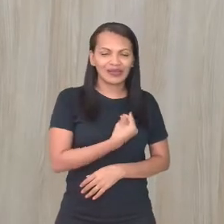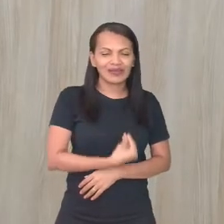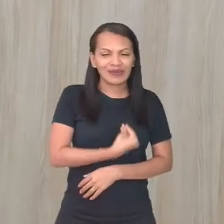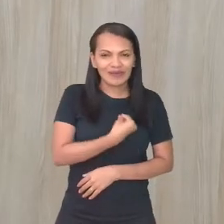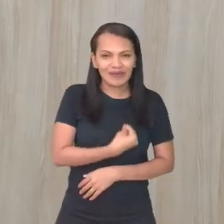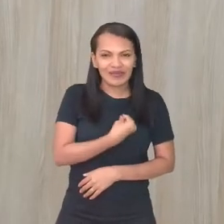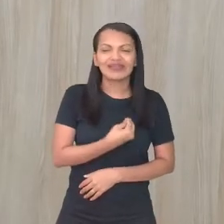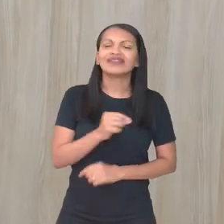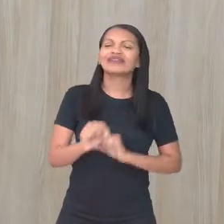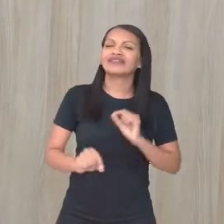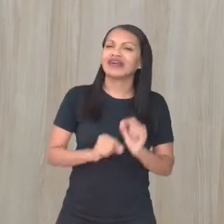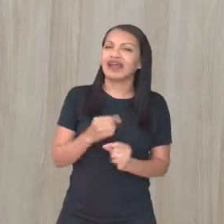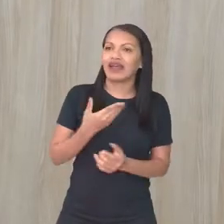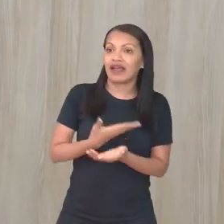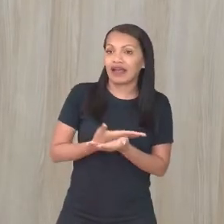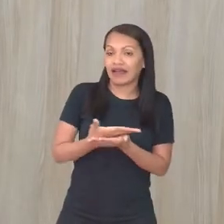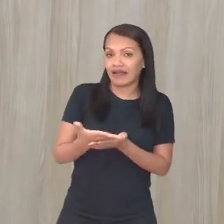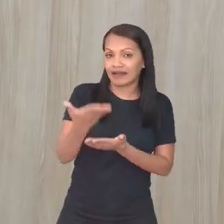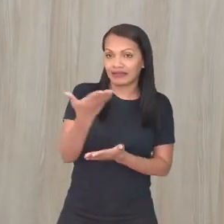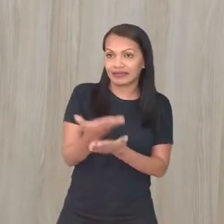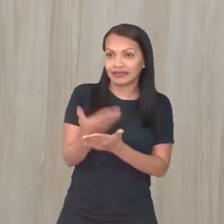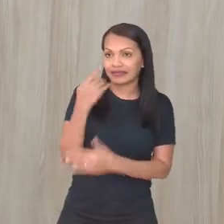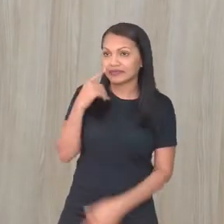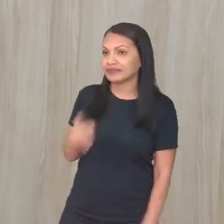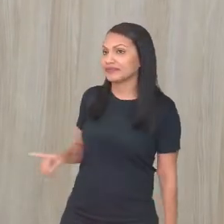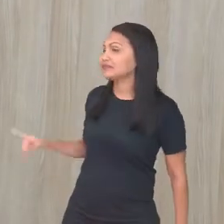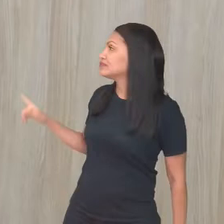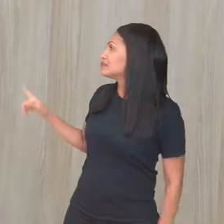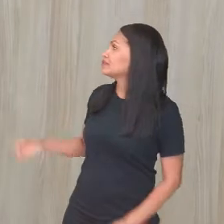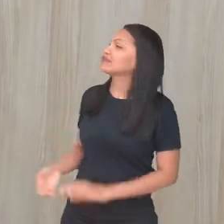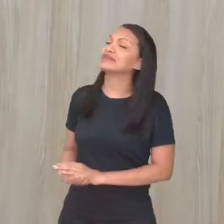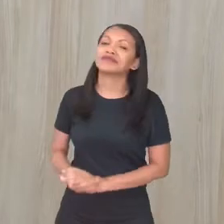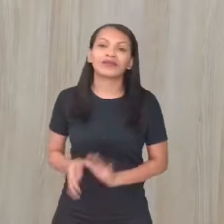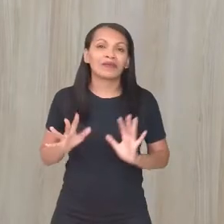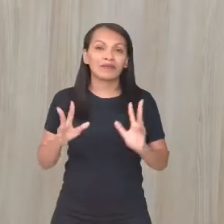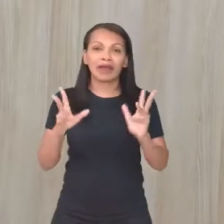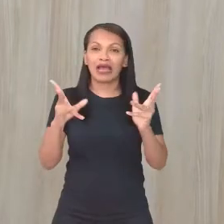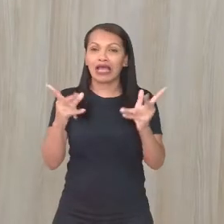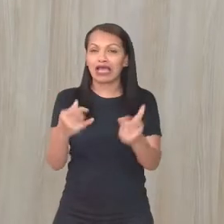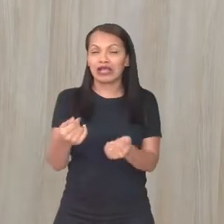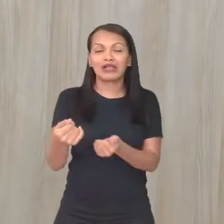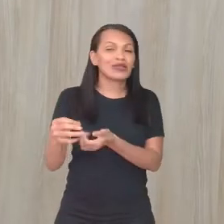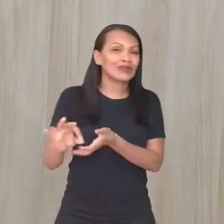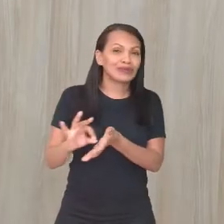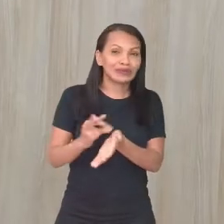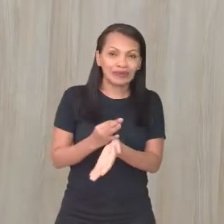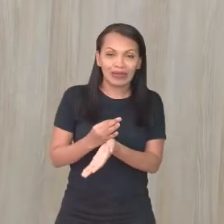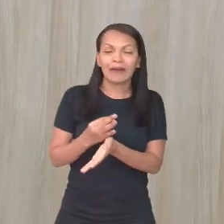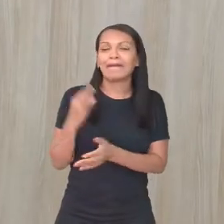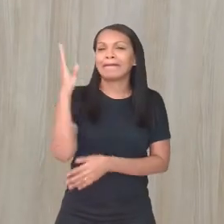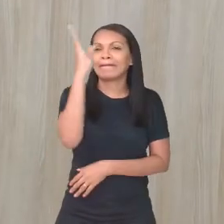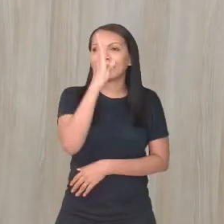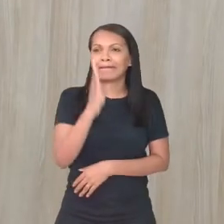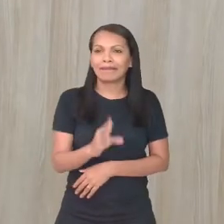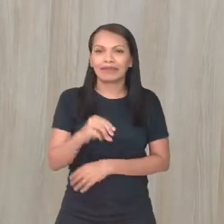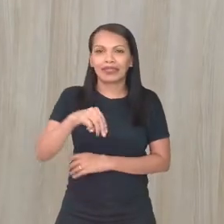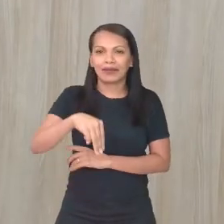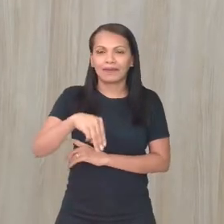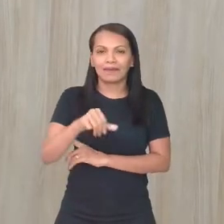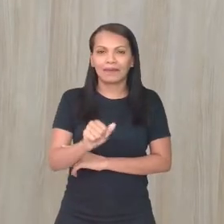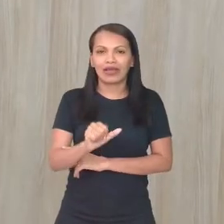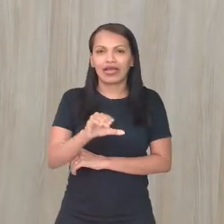aula com essa frase do grande, do maravilhoso, do mais lindo escritor brasileiro, Machado de